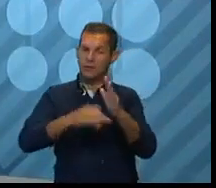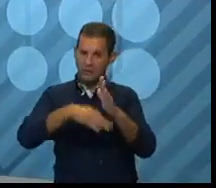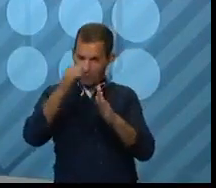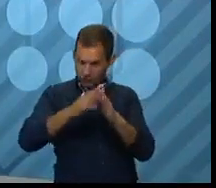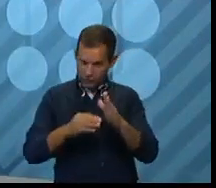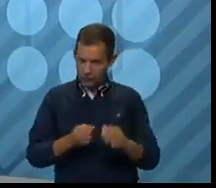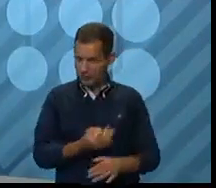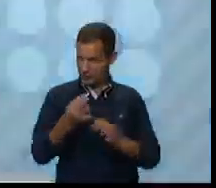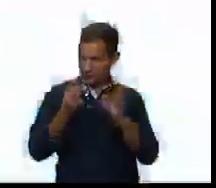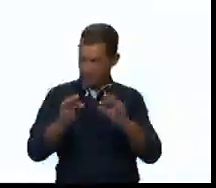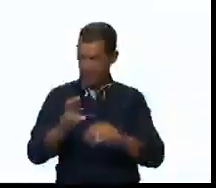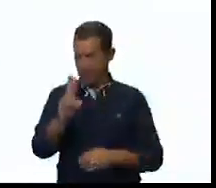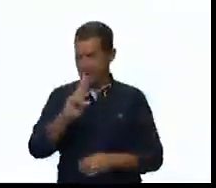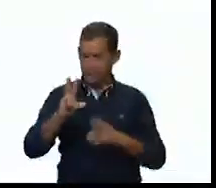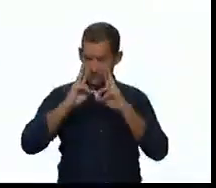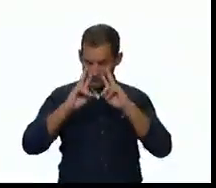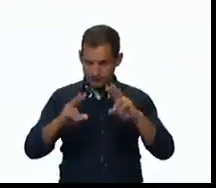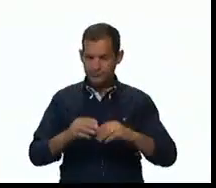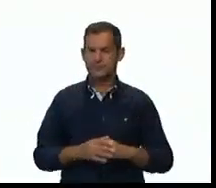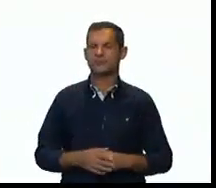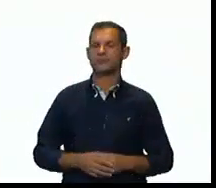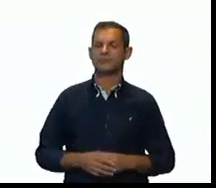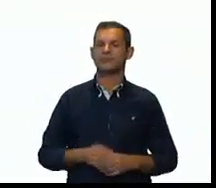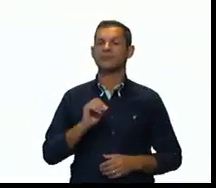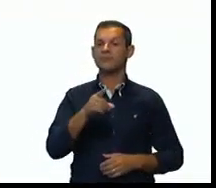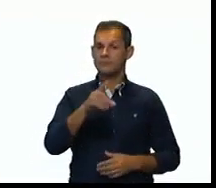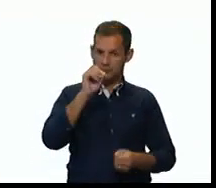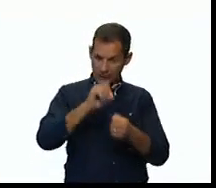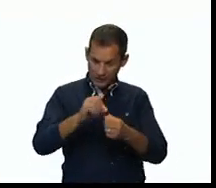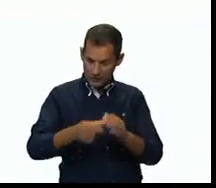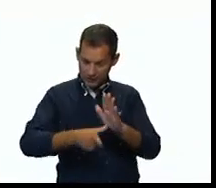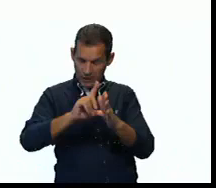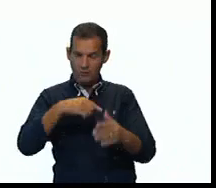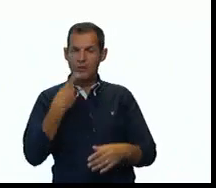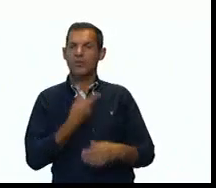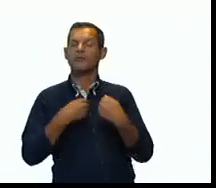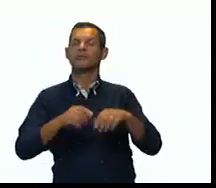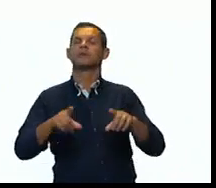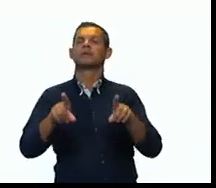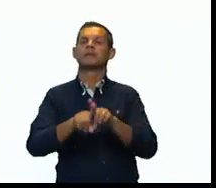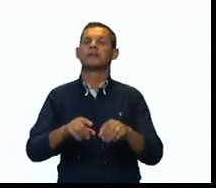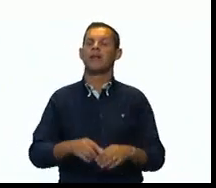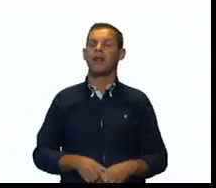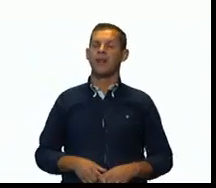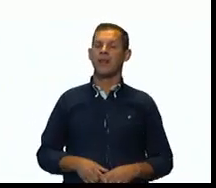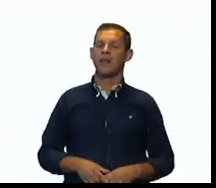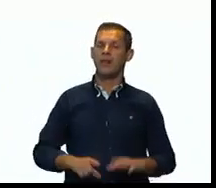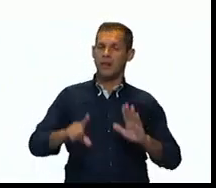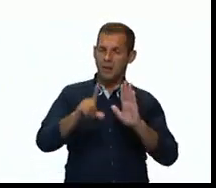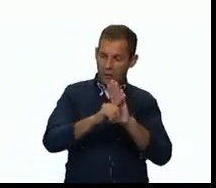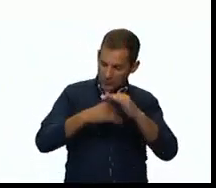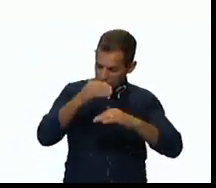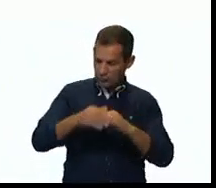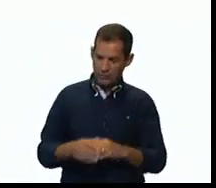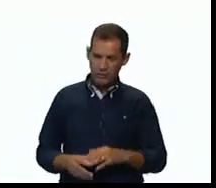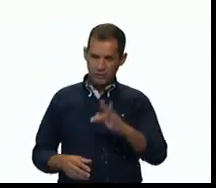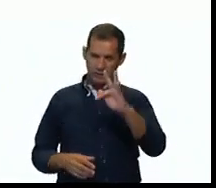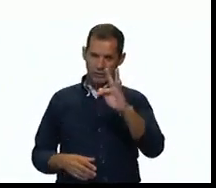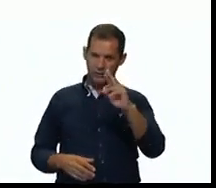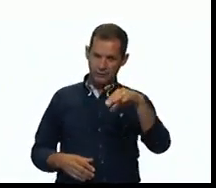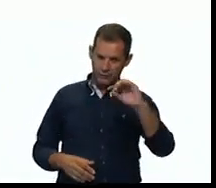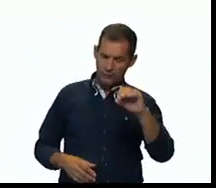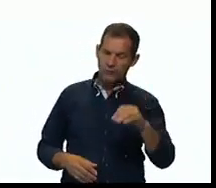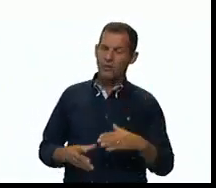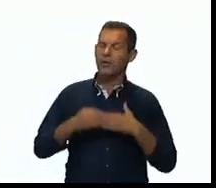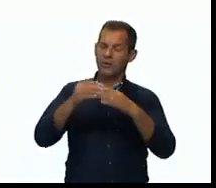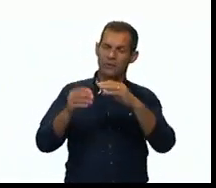tinta exata gasta. Acompanhe. Então, o que você fez primeiro? A gente precisava da lei de formação da função. Então, você levou essa